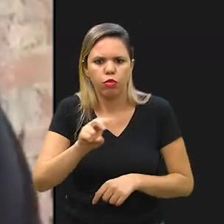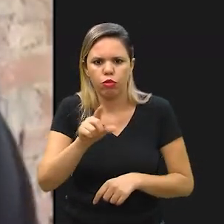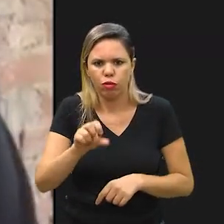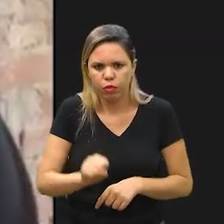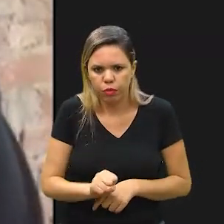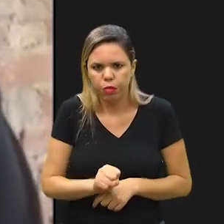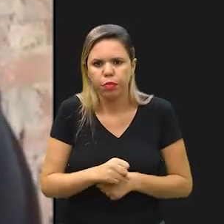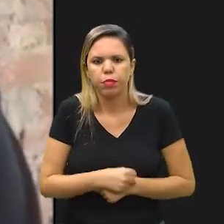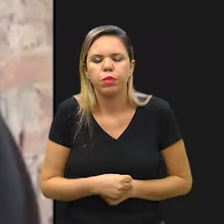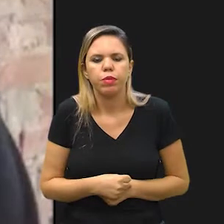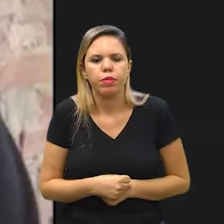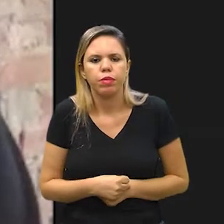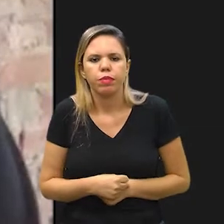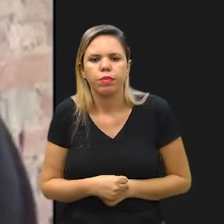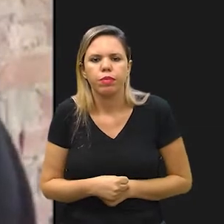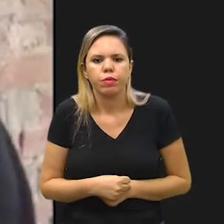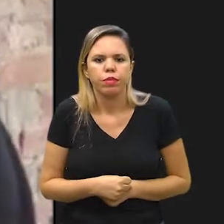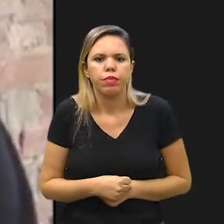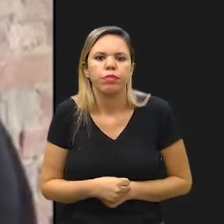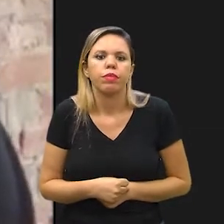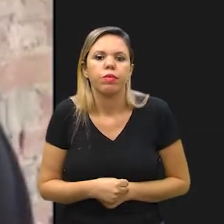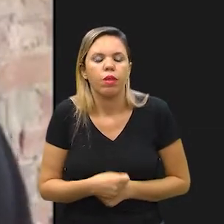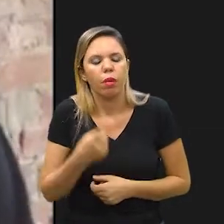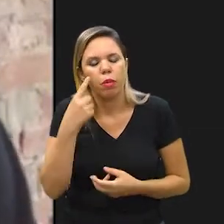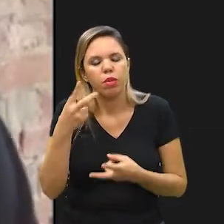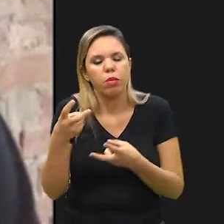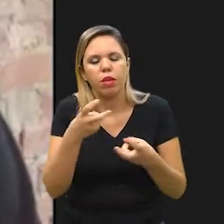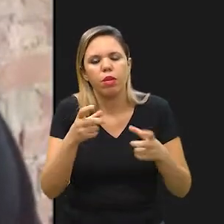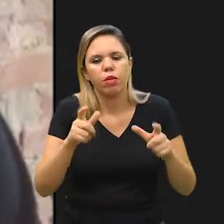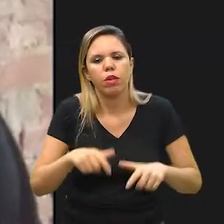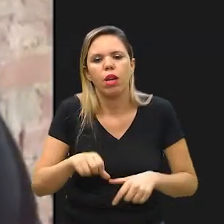gente almejava que fosse em Souzas, né,